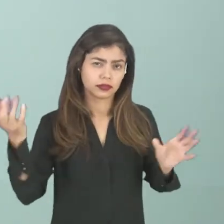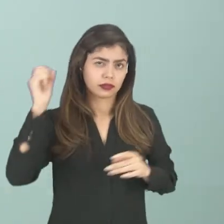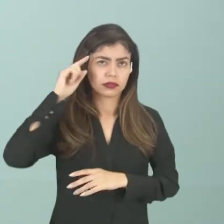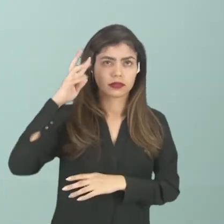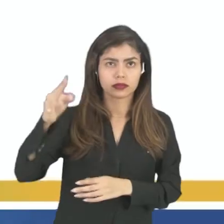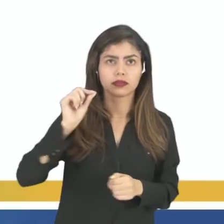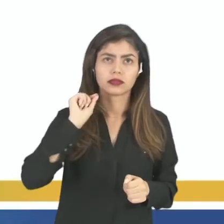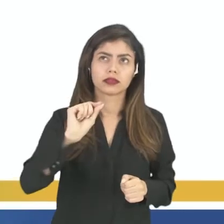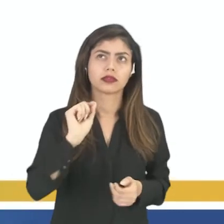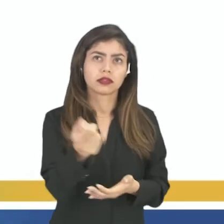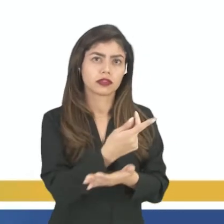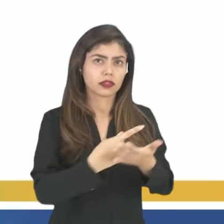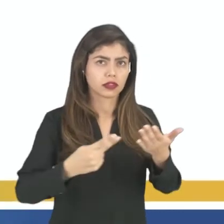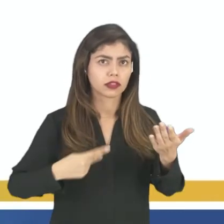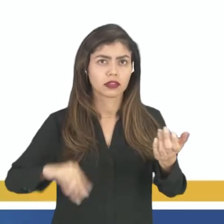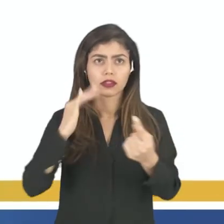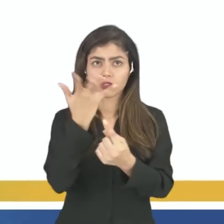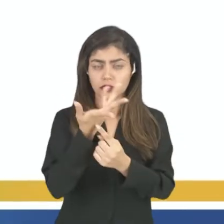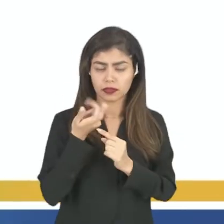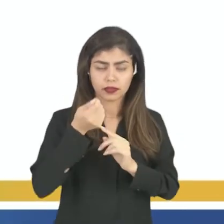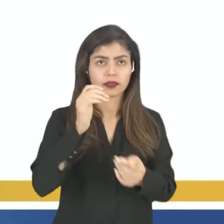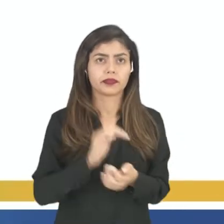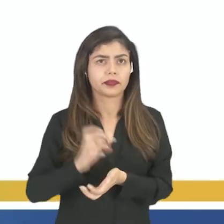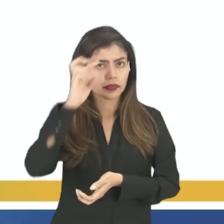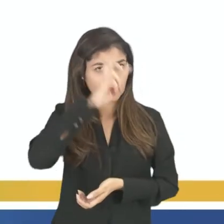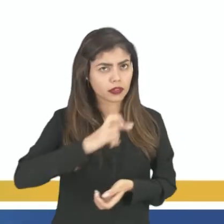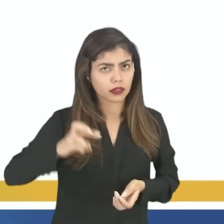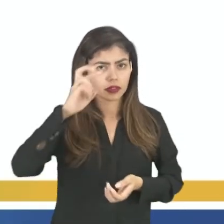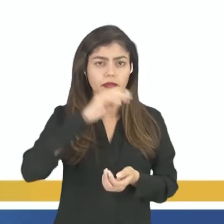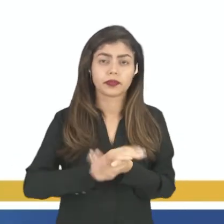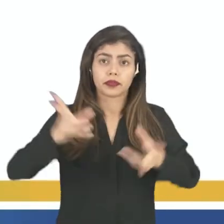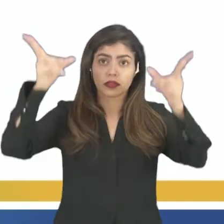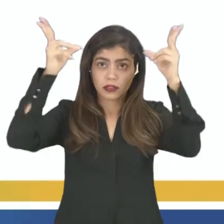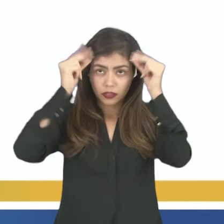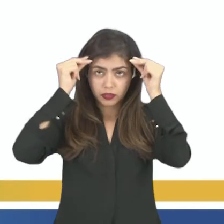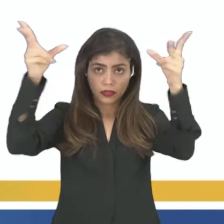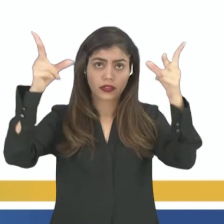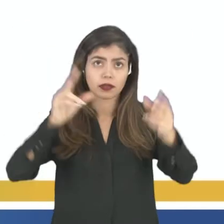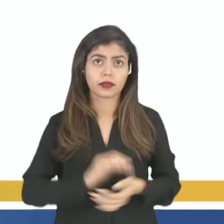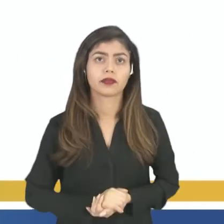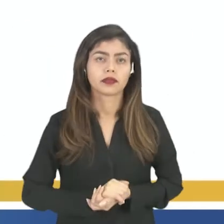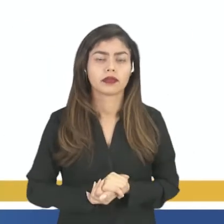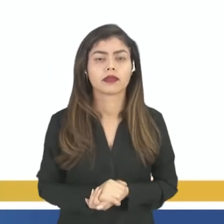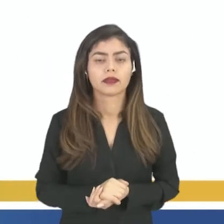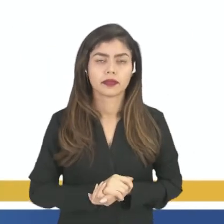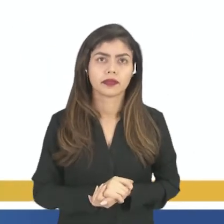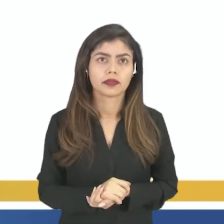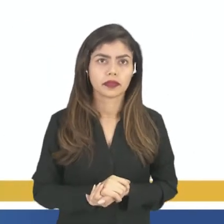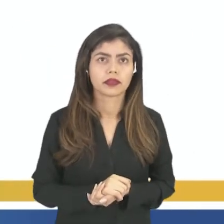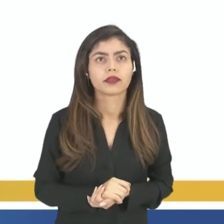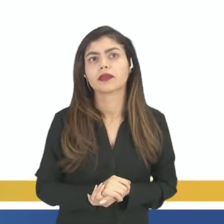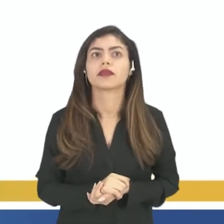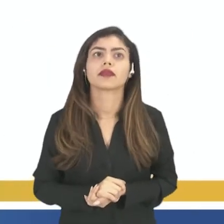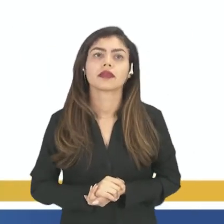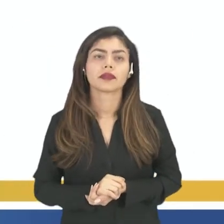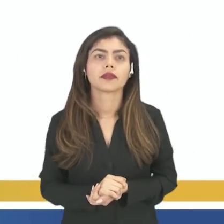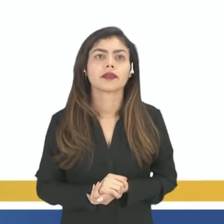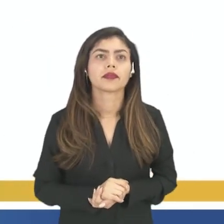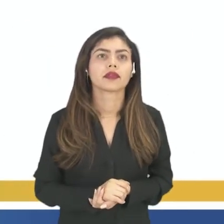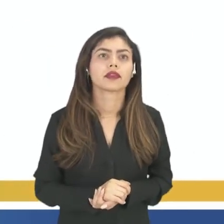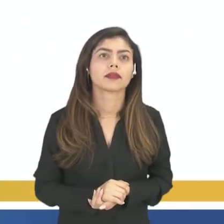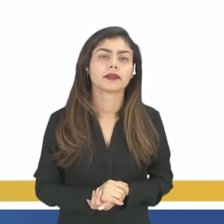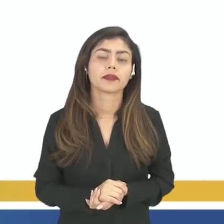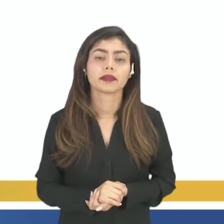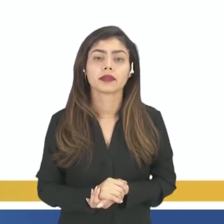reflexão sobre poética artística, uma análise sobre a obra de Michelangelo, intitulada Moisés,